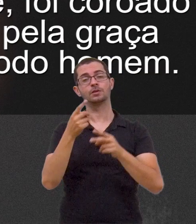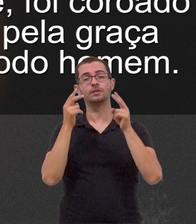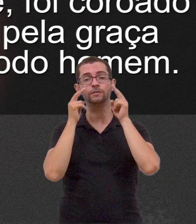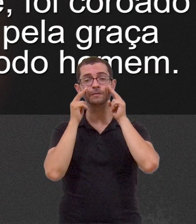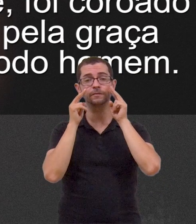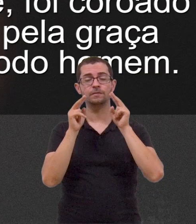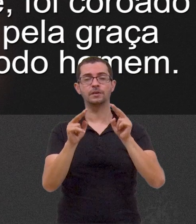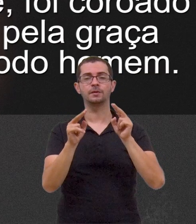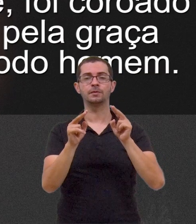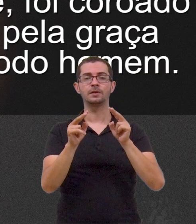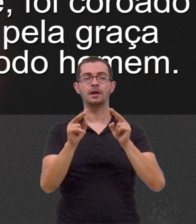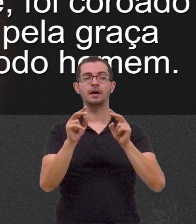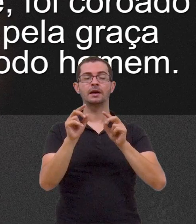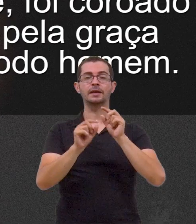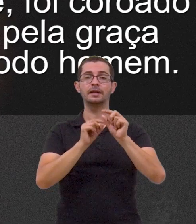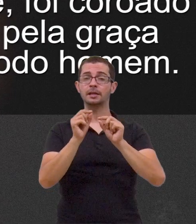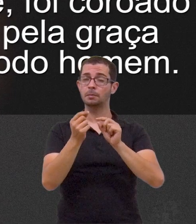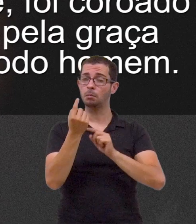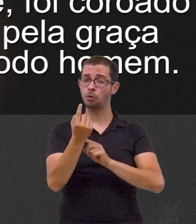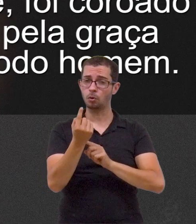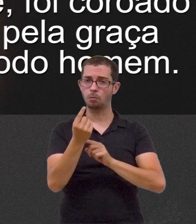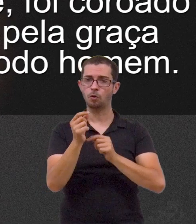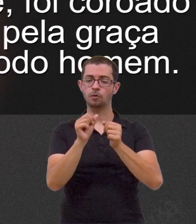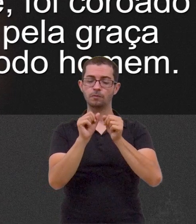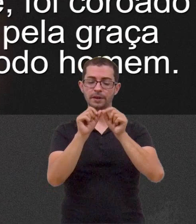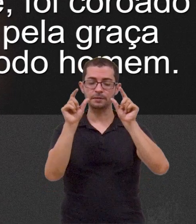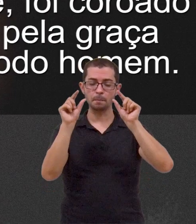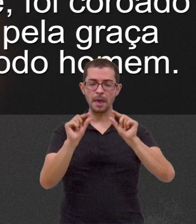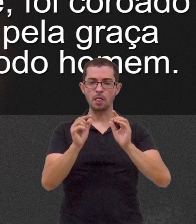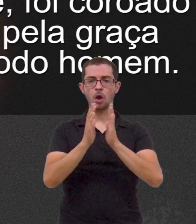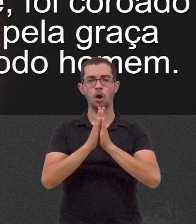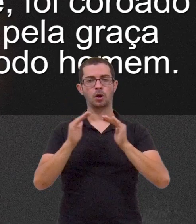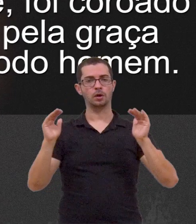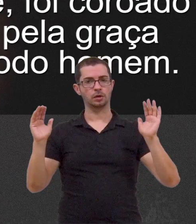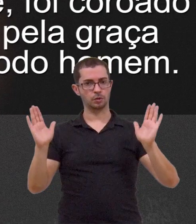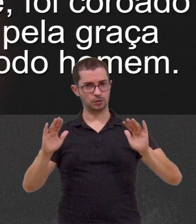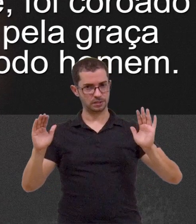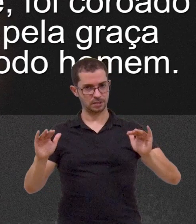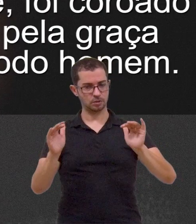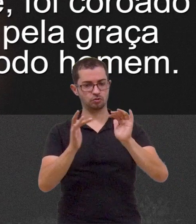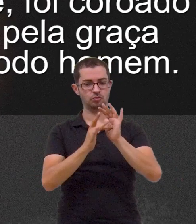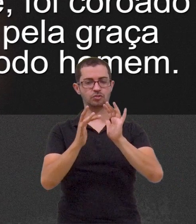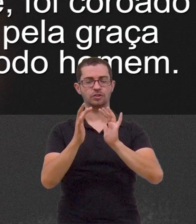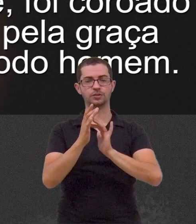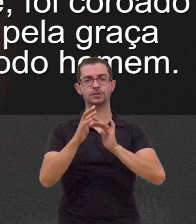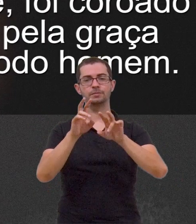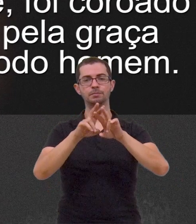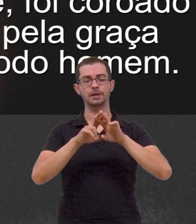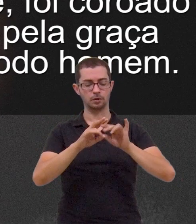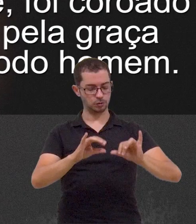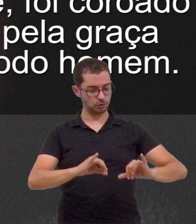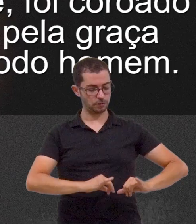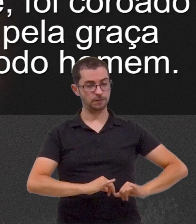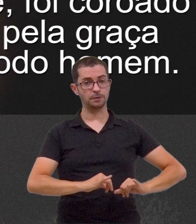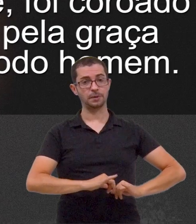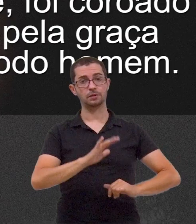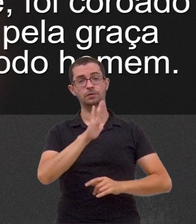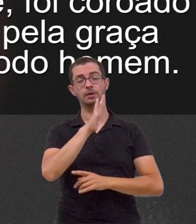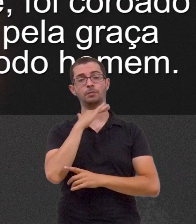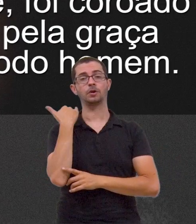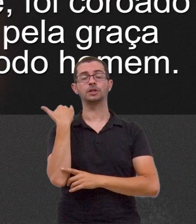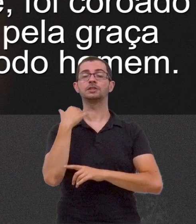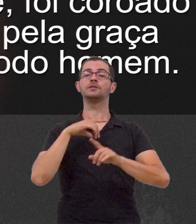pouco, tendo sido feito menor que os anjos, Jesus, por causa do sofrimento da morte,